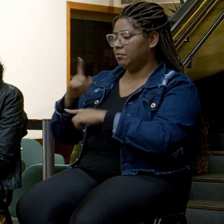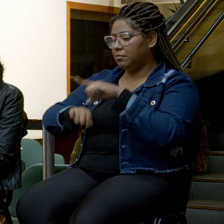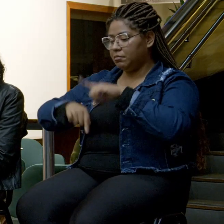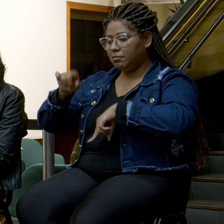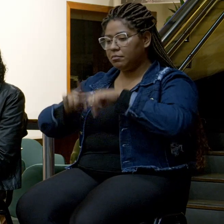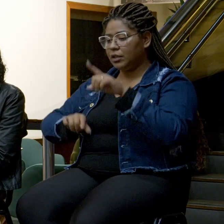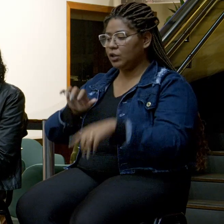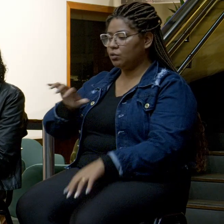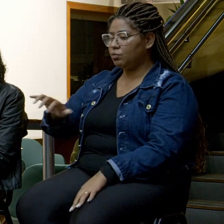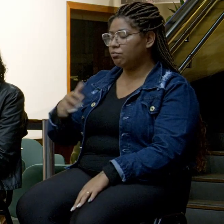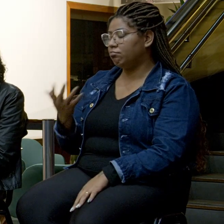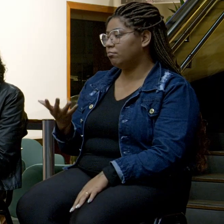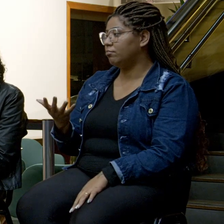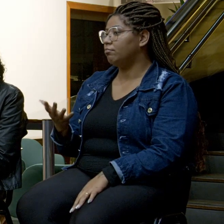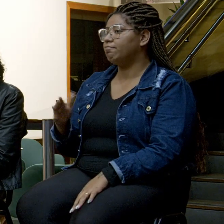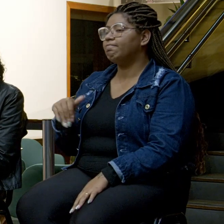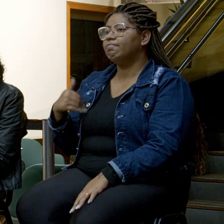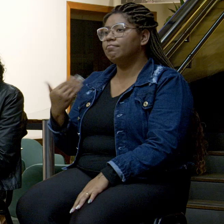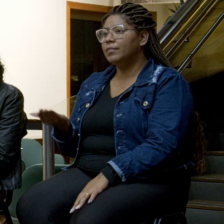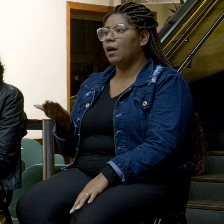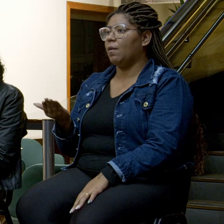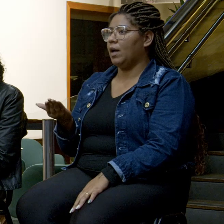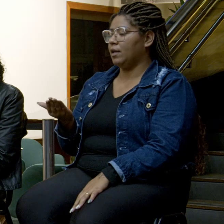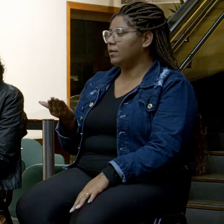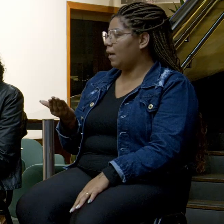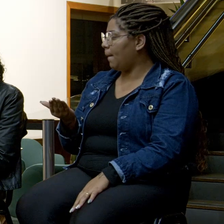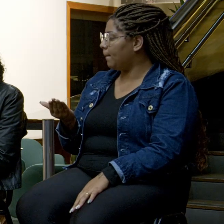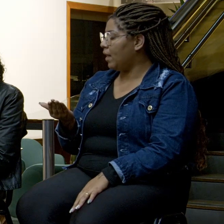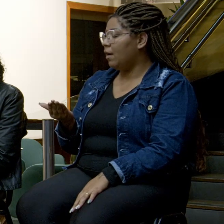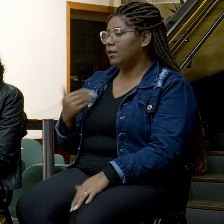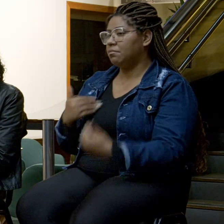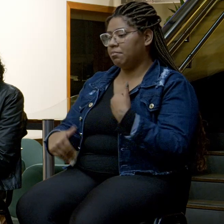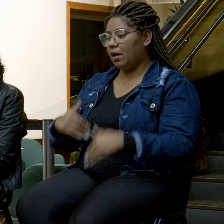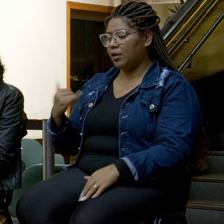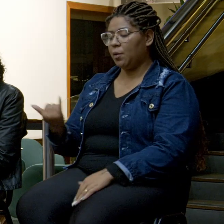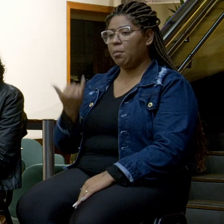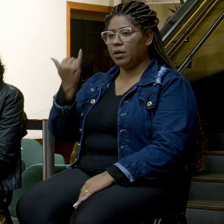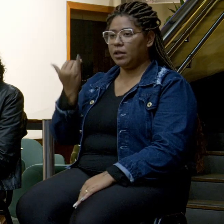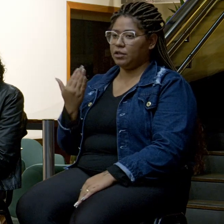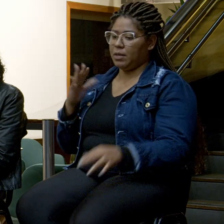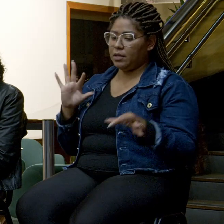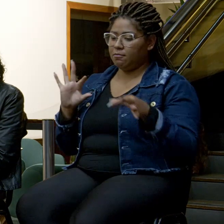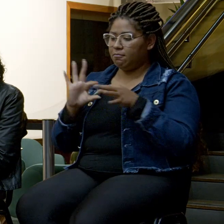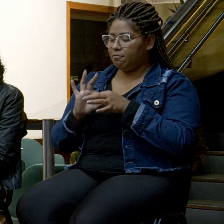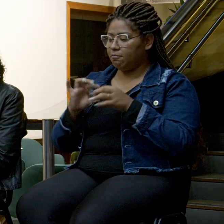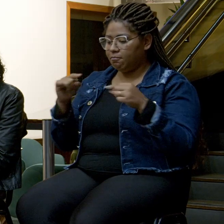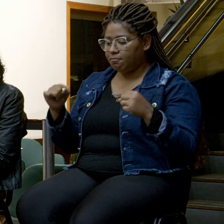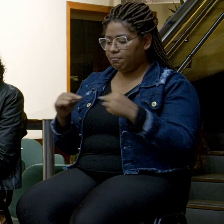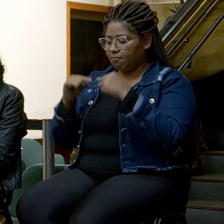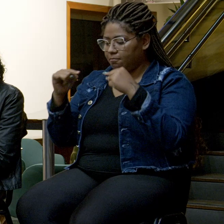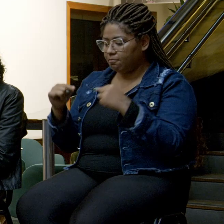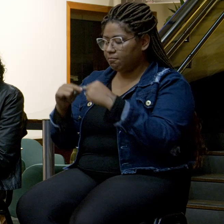dos meios. Então, acho que essa presença do corpo é importante para essas costuras, assim, dentro do trabalho.